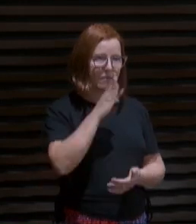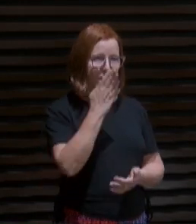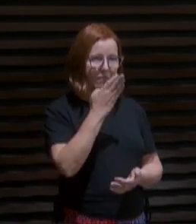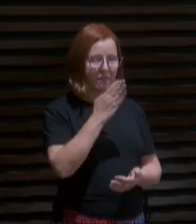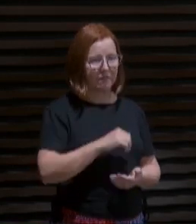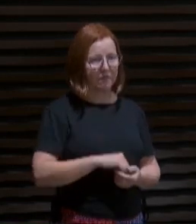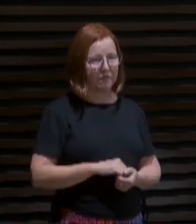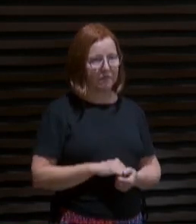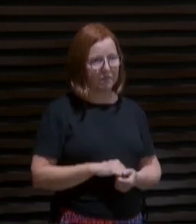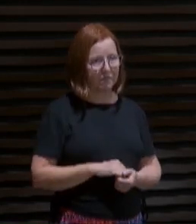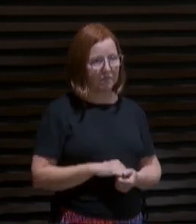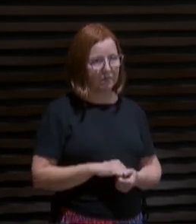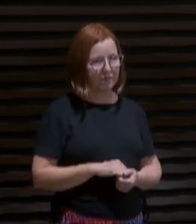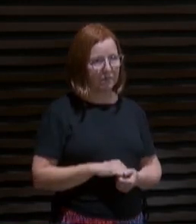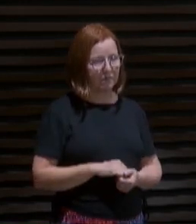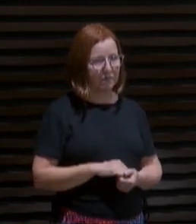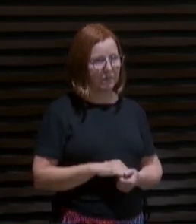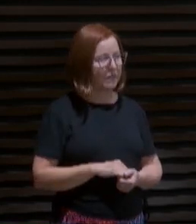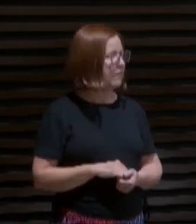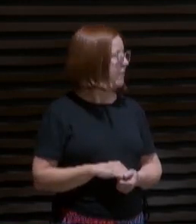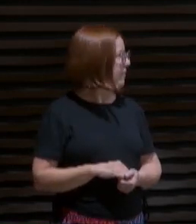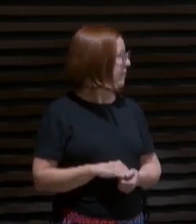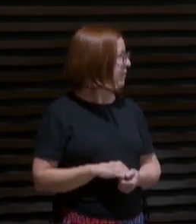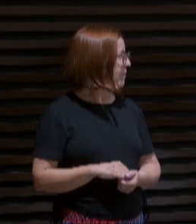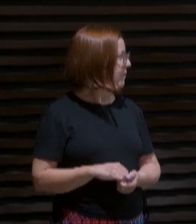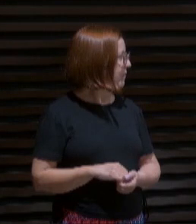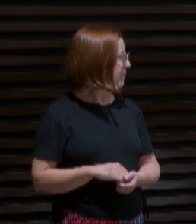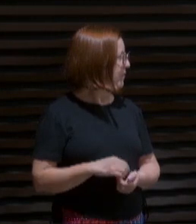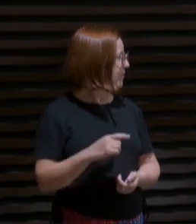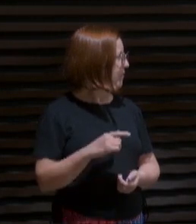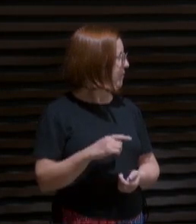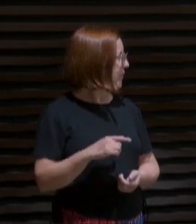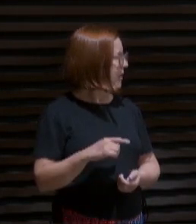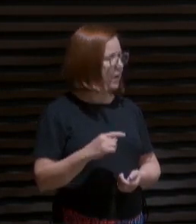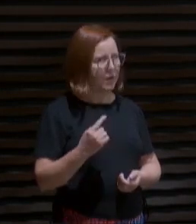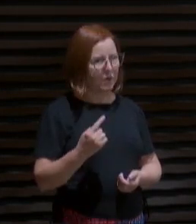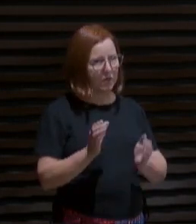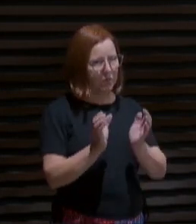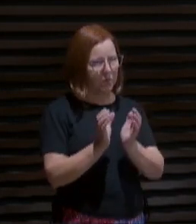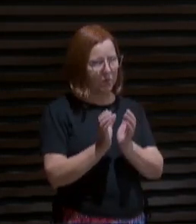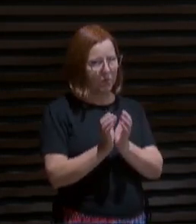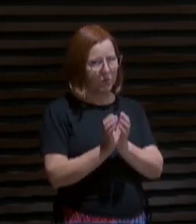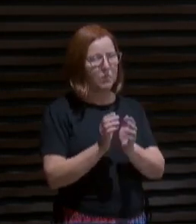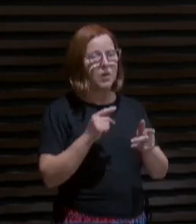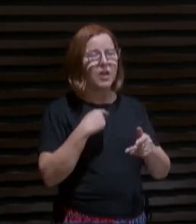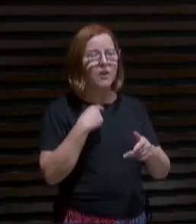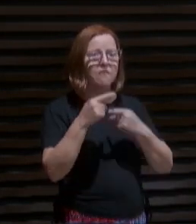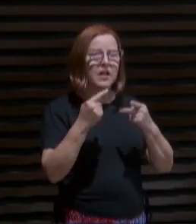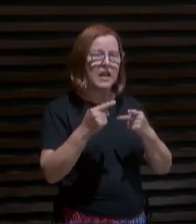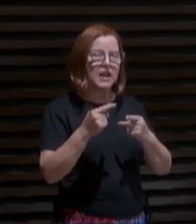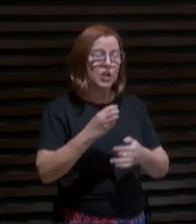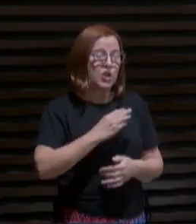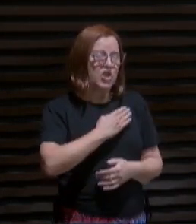Traidores. Até o Barba me deu uma pancada lá no grupo, porque eu falei que os generais eram traidores, e ele